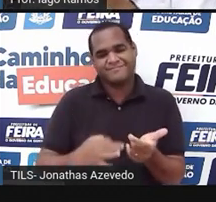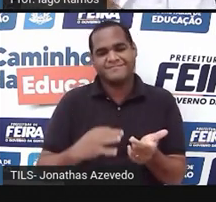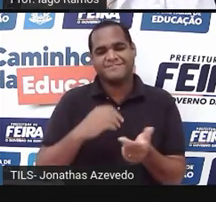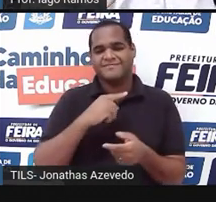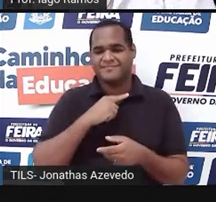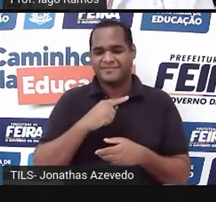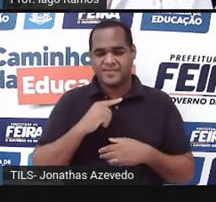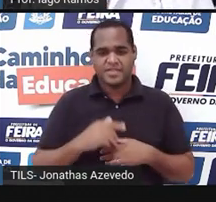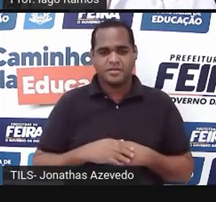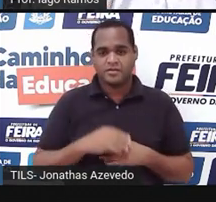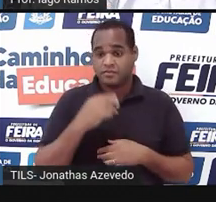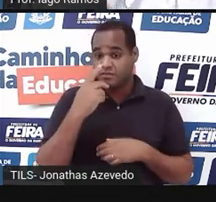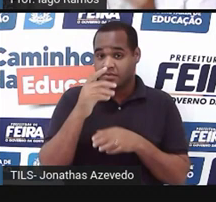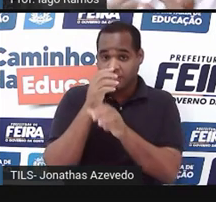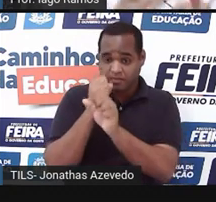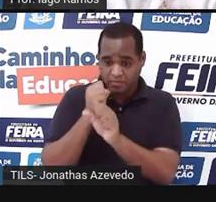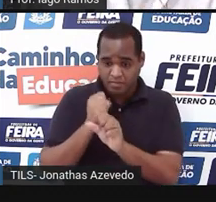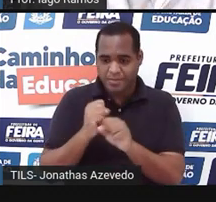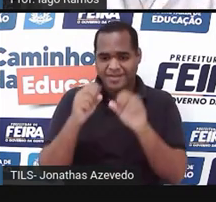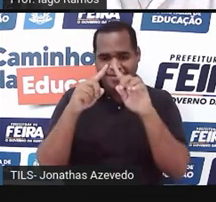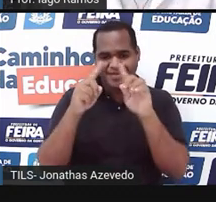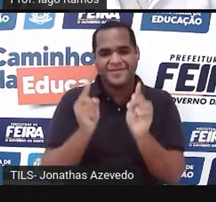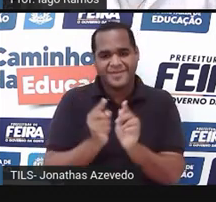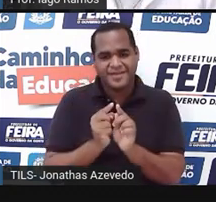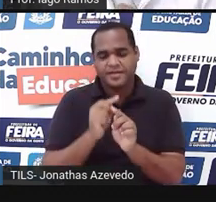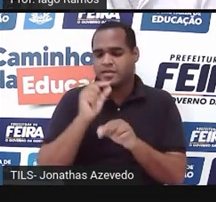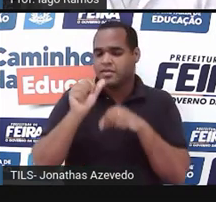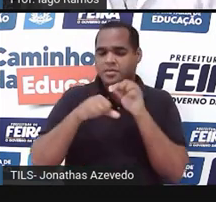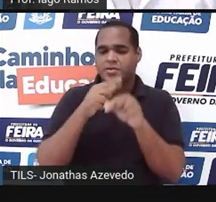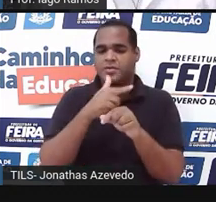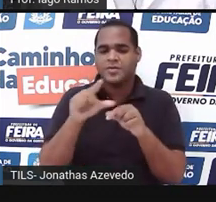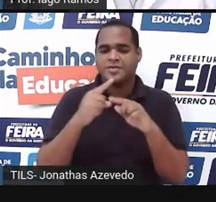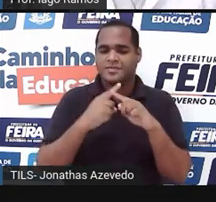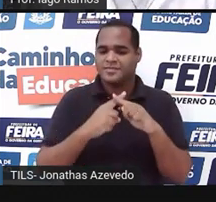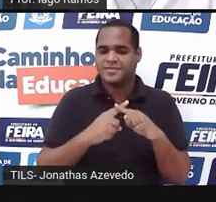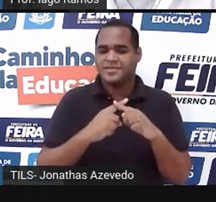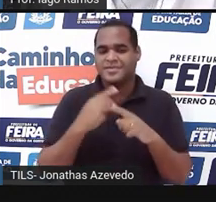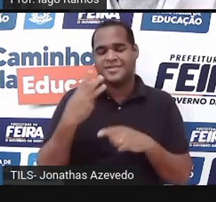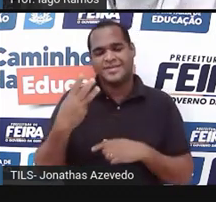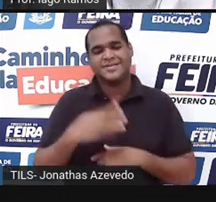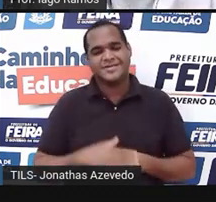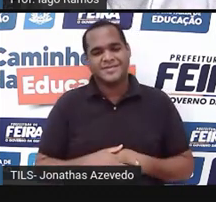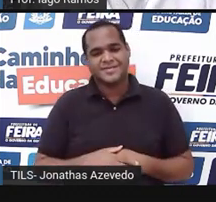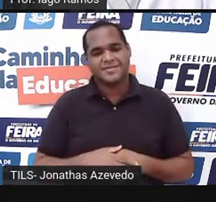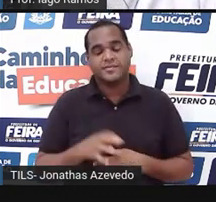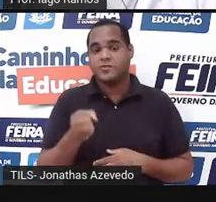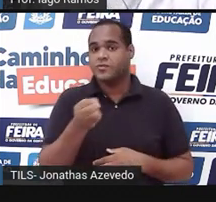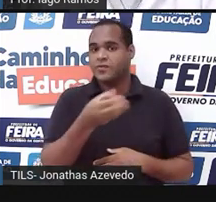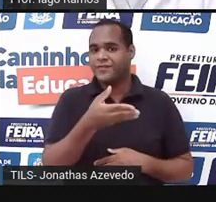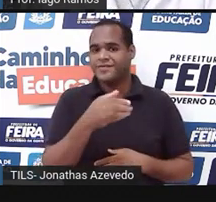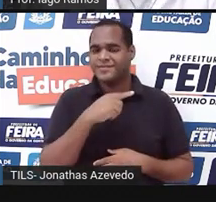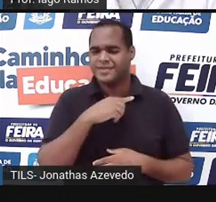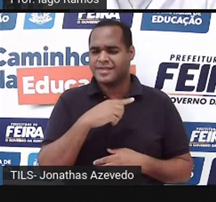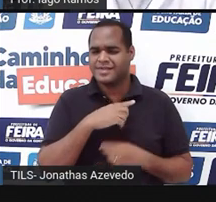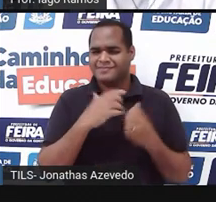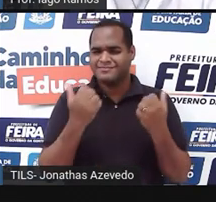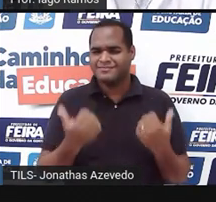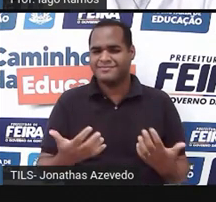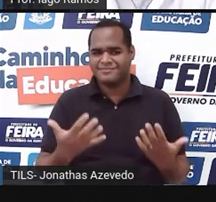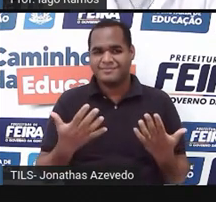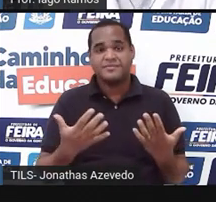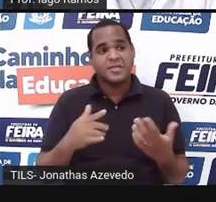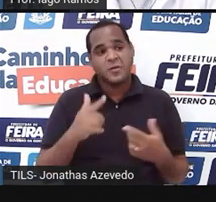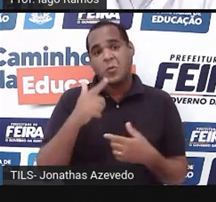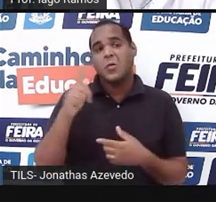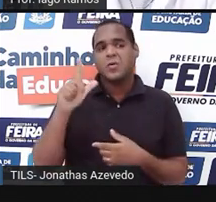faz a soma no parênteses depois Multiplica pelo três só que deixa eu te contar uma novidade tem outro jeito de fazer isso